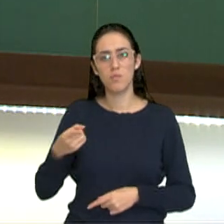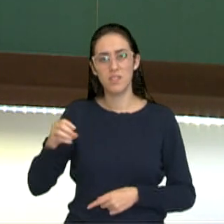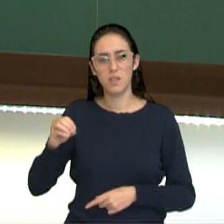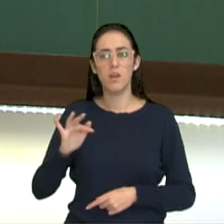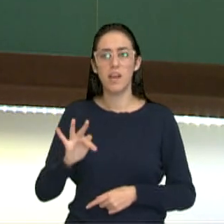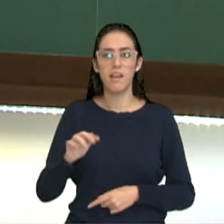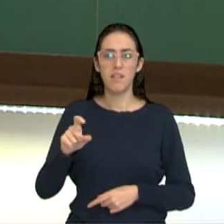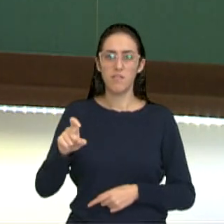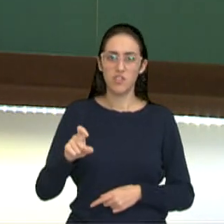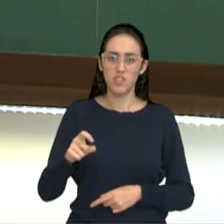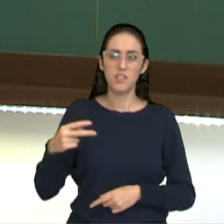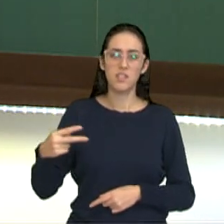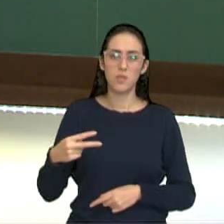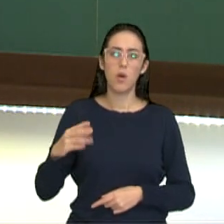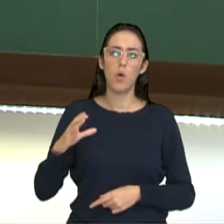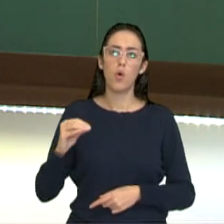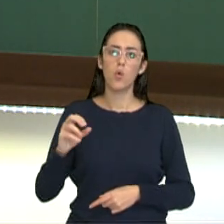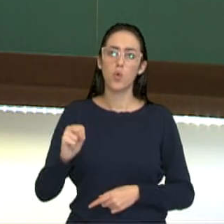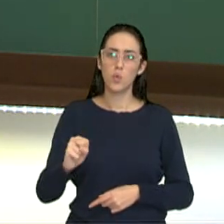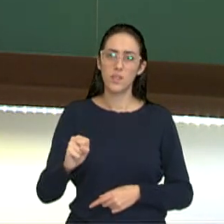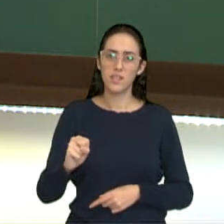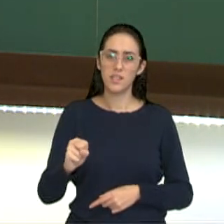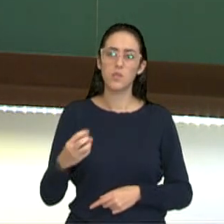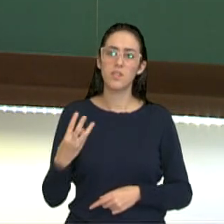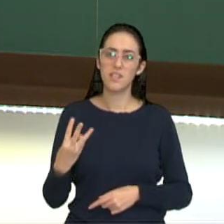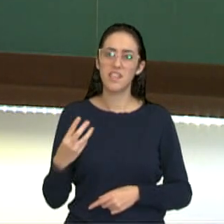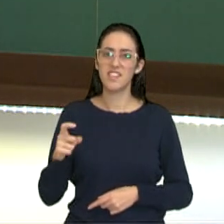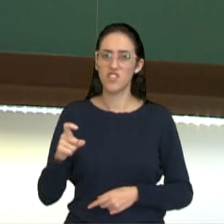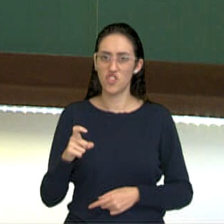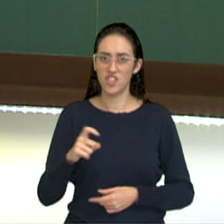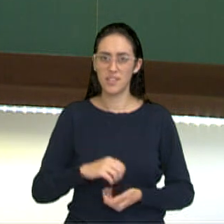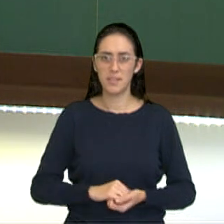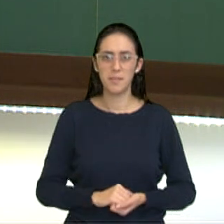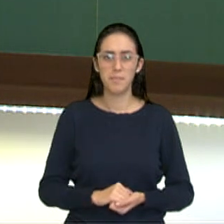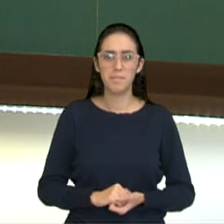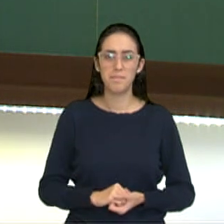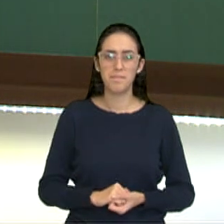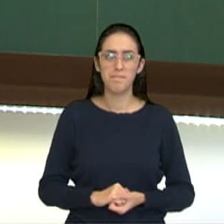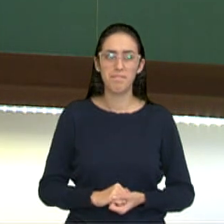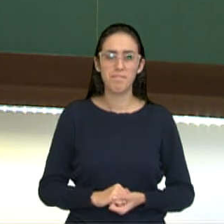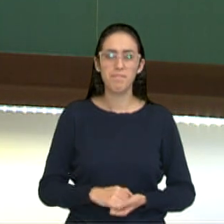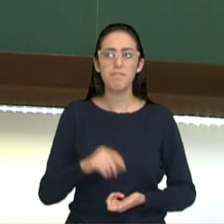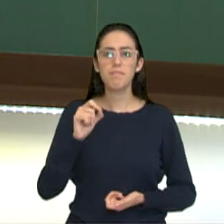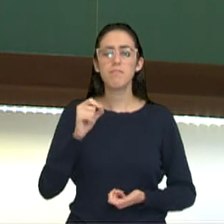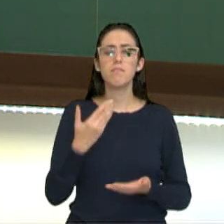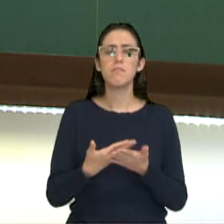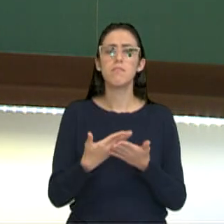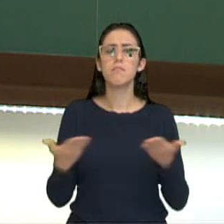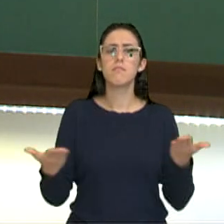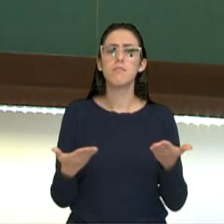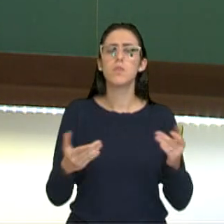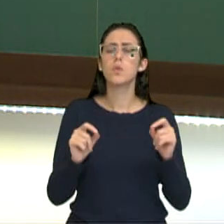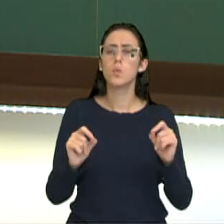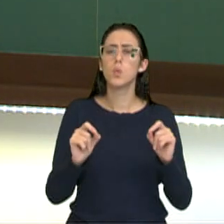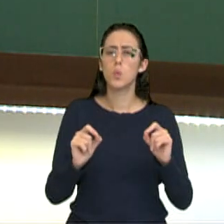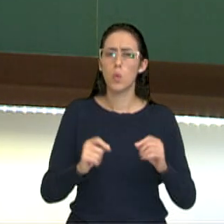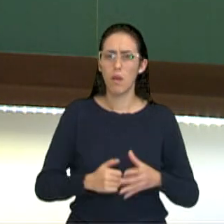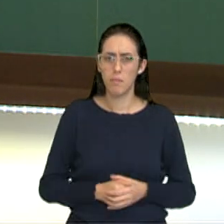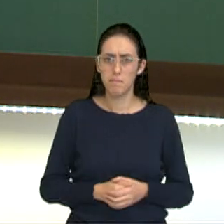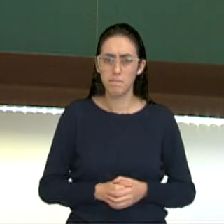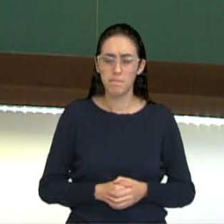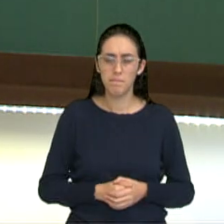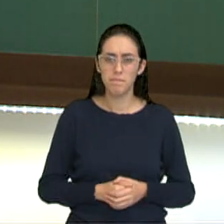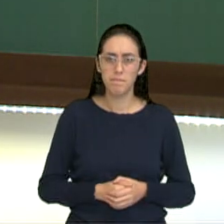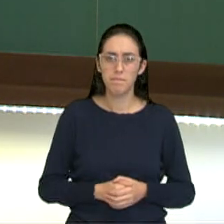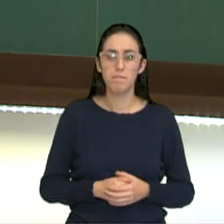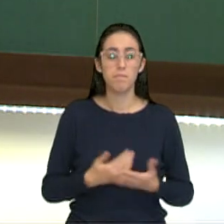de x igual a cosseno de 3x, tá? Então, o que a gente viu na aula de hoje?